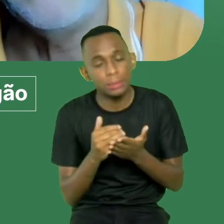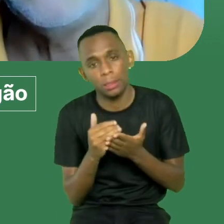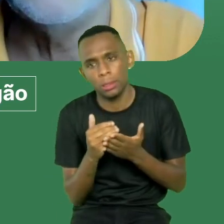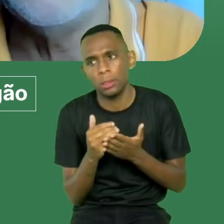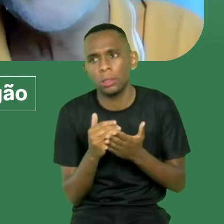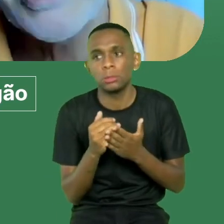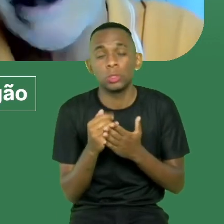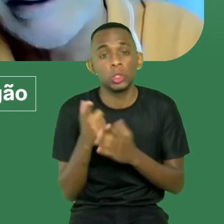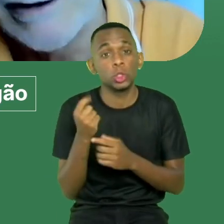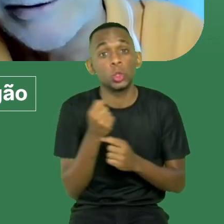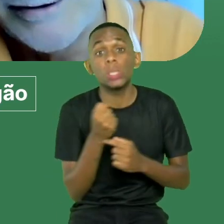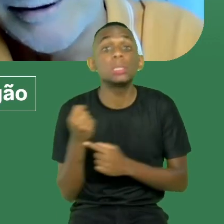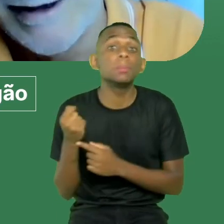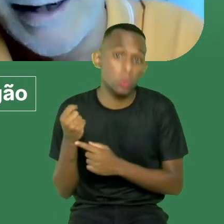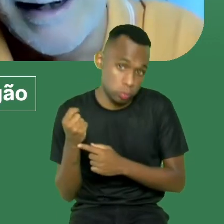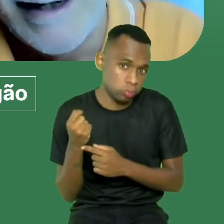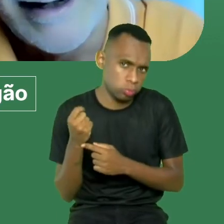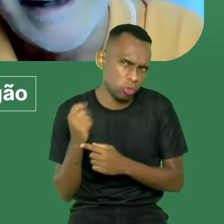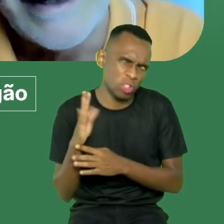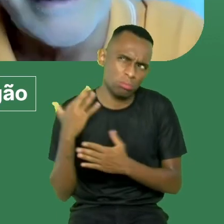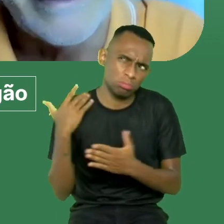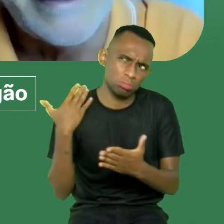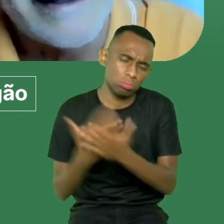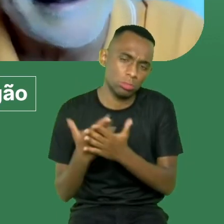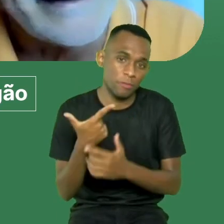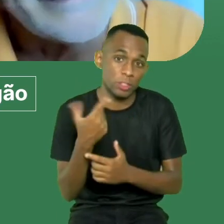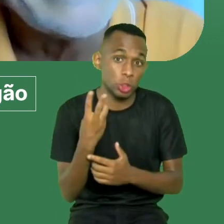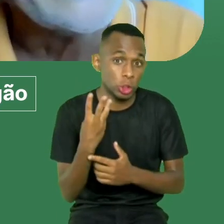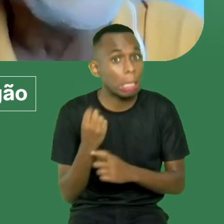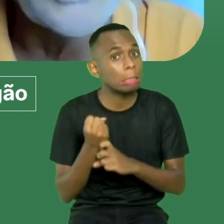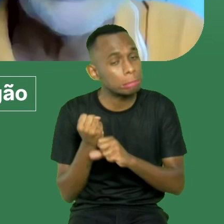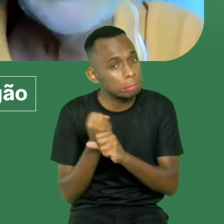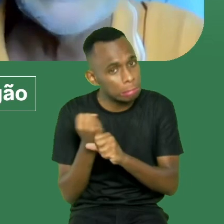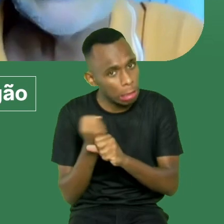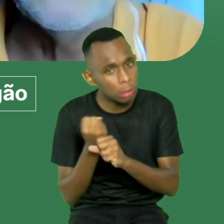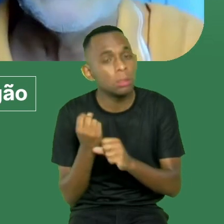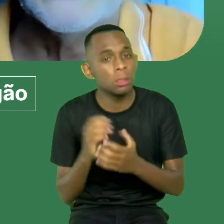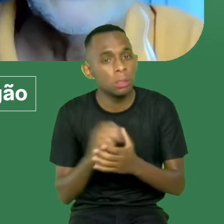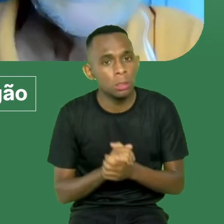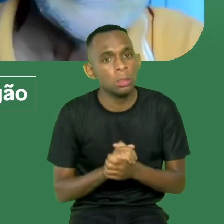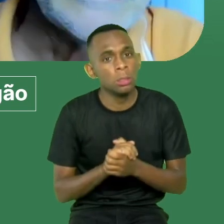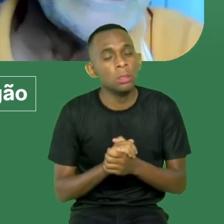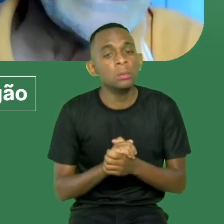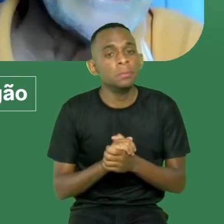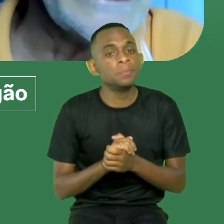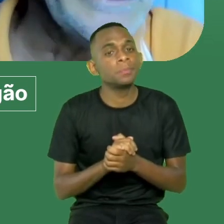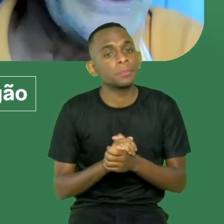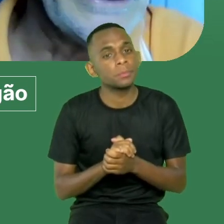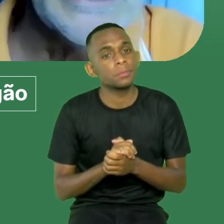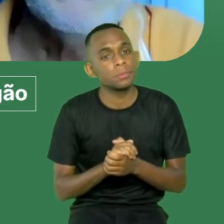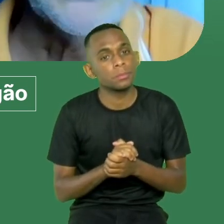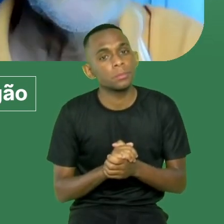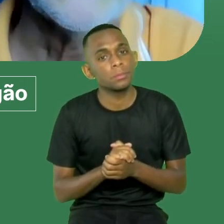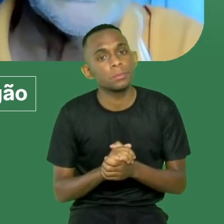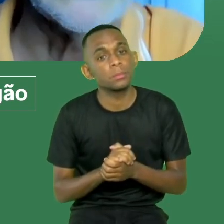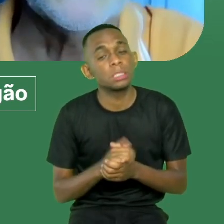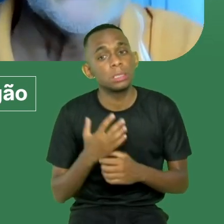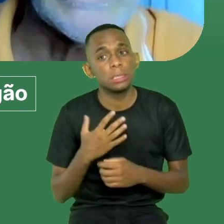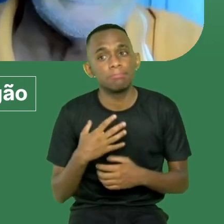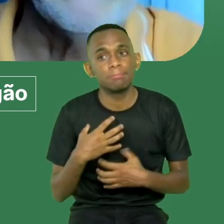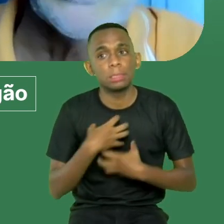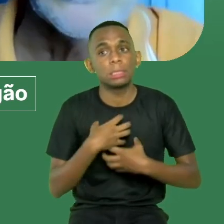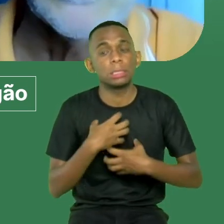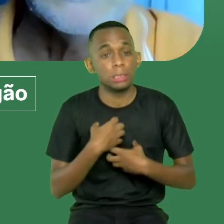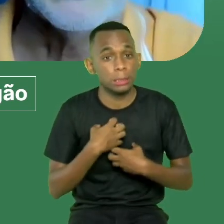2000, tem 23 anos. É, Foi o que me salvou, assim, me desinibiu um bocado,